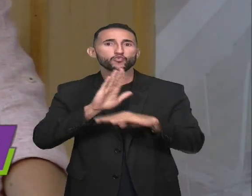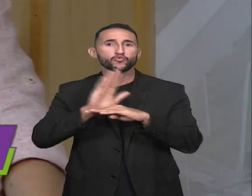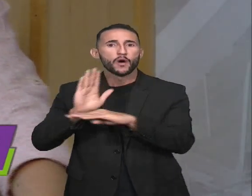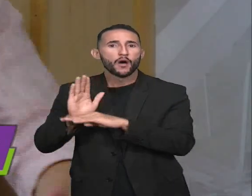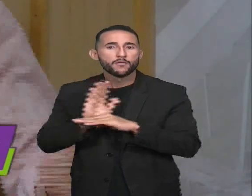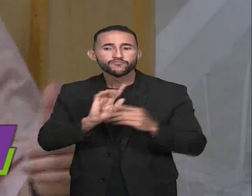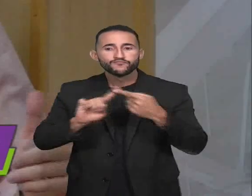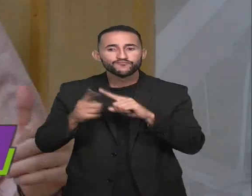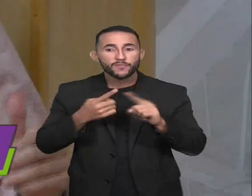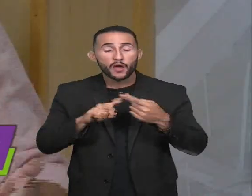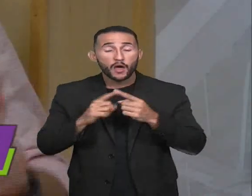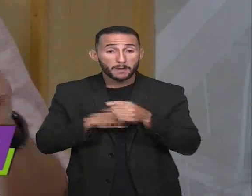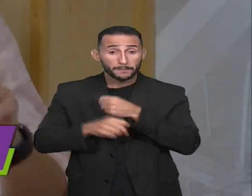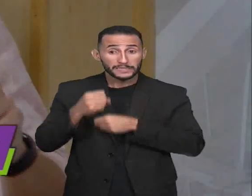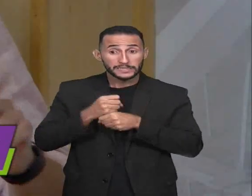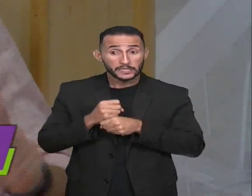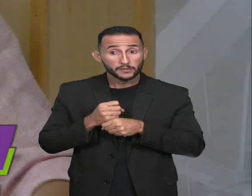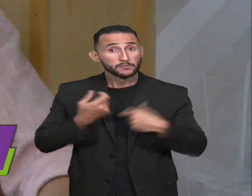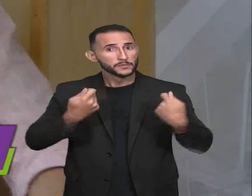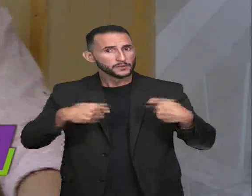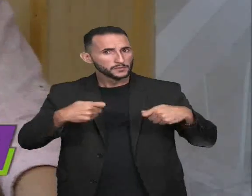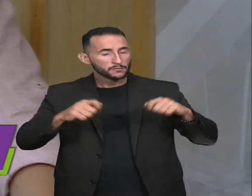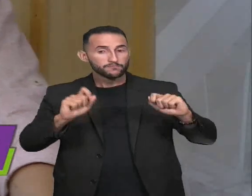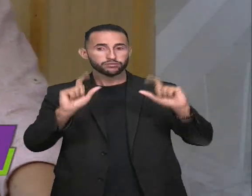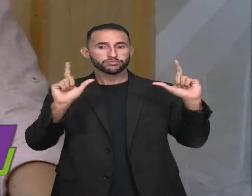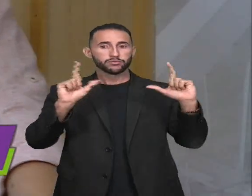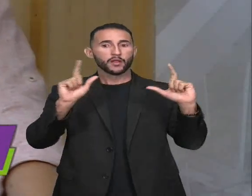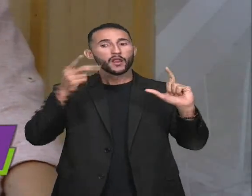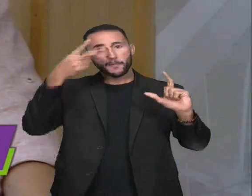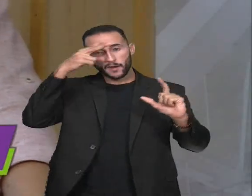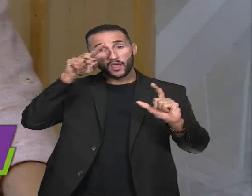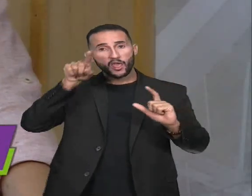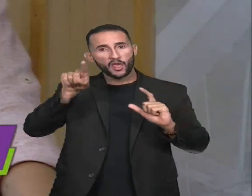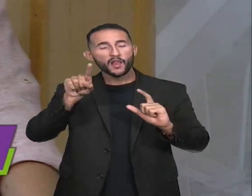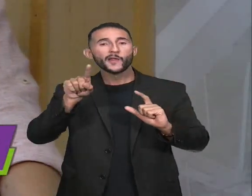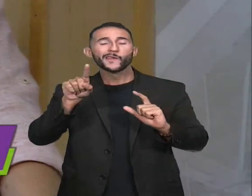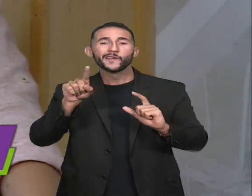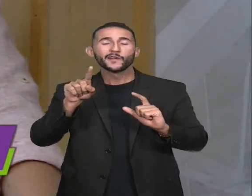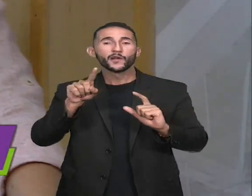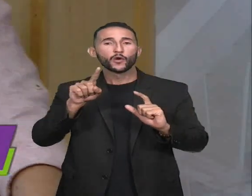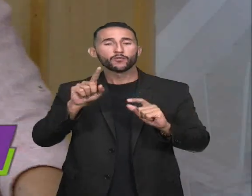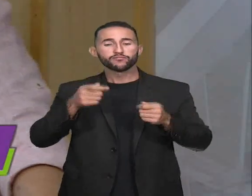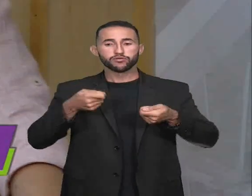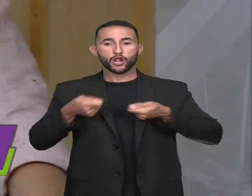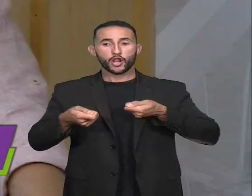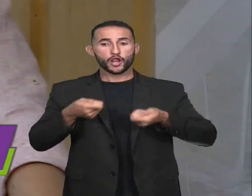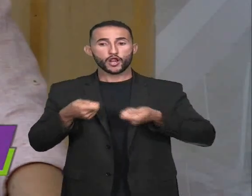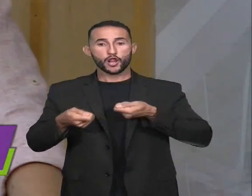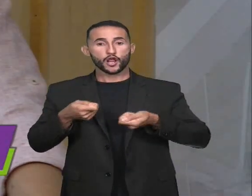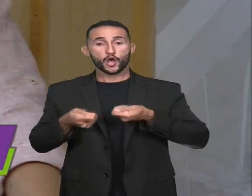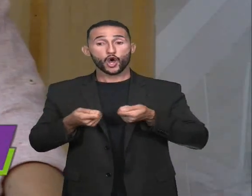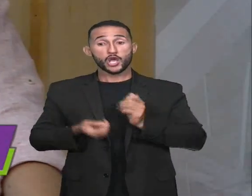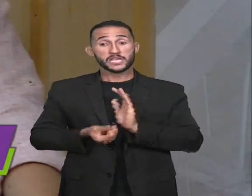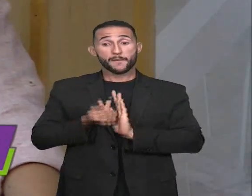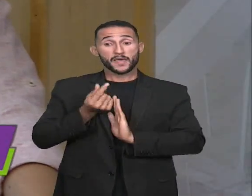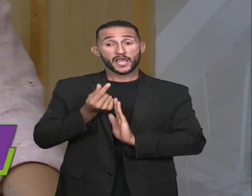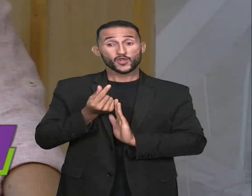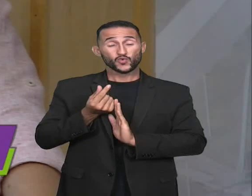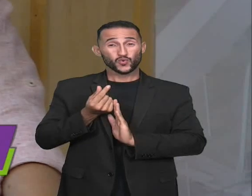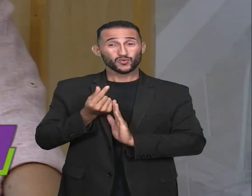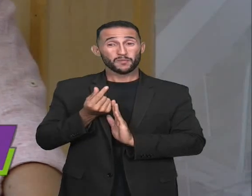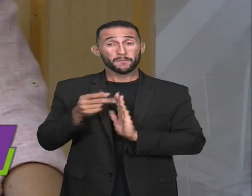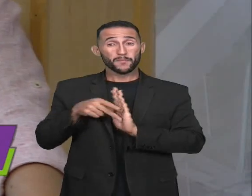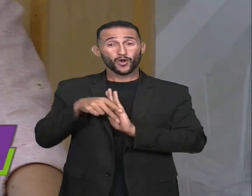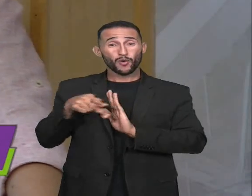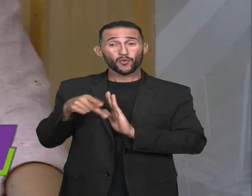agora o ano passado precisa se lembrar ele governou com orçamento aprovado pelo governo anterior esse ano que ele começa